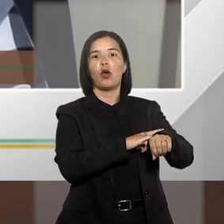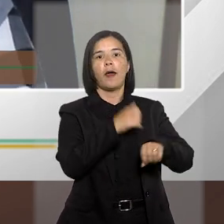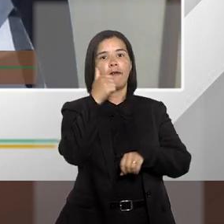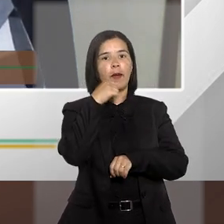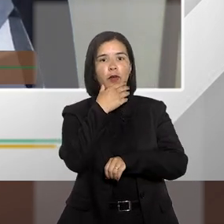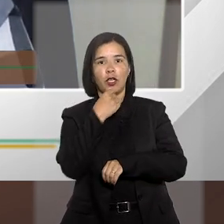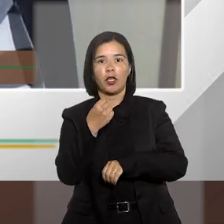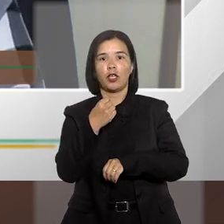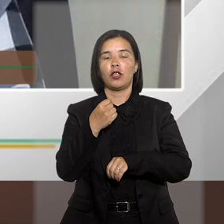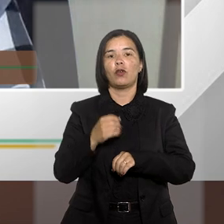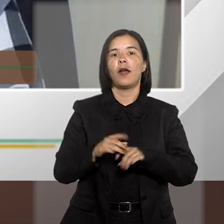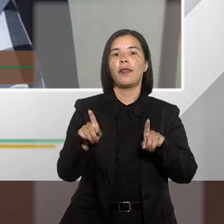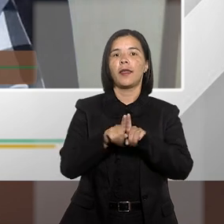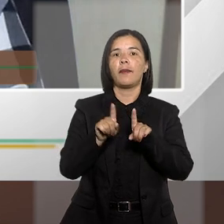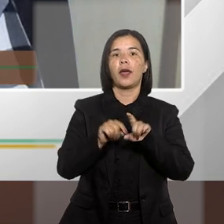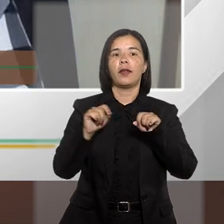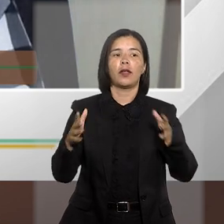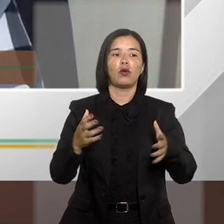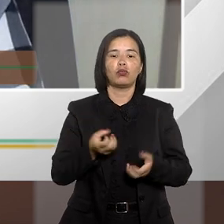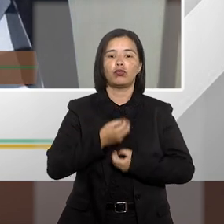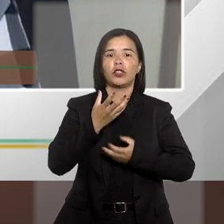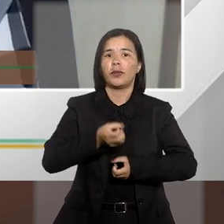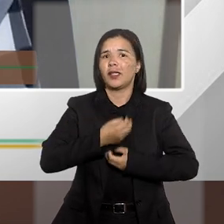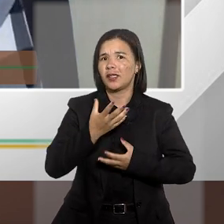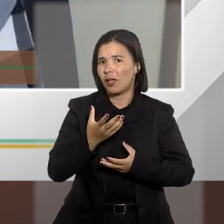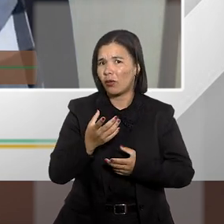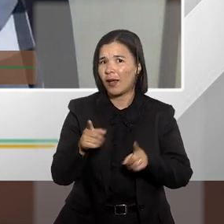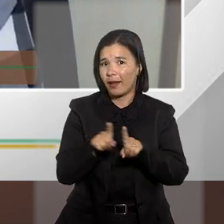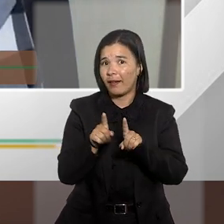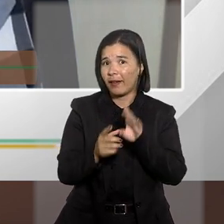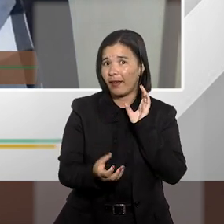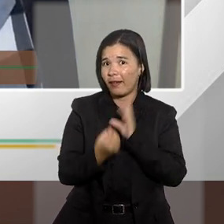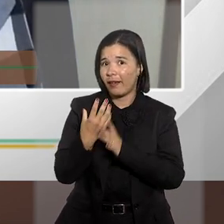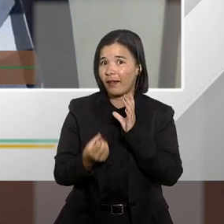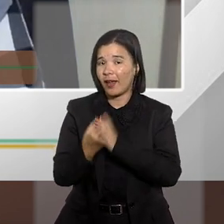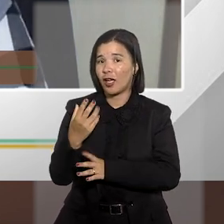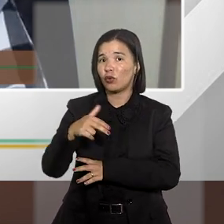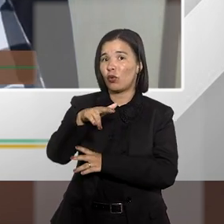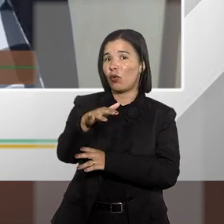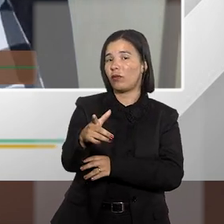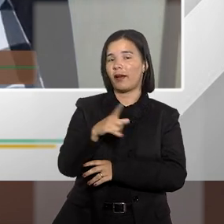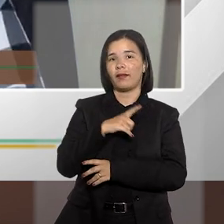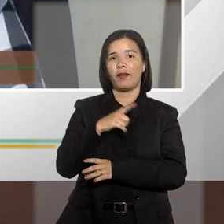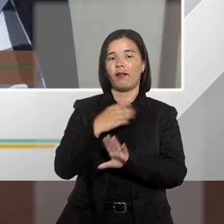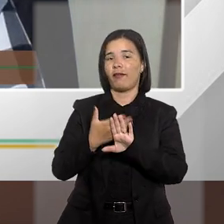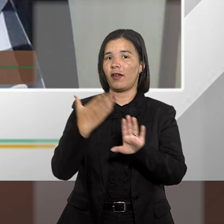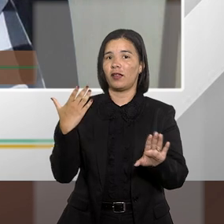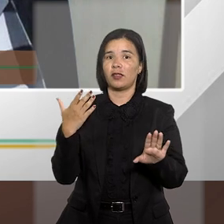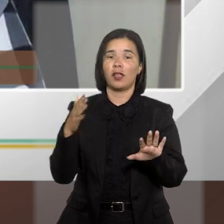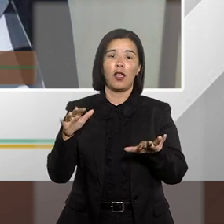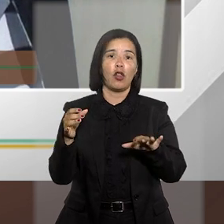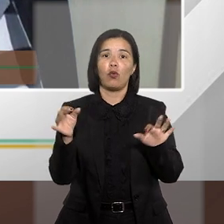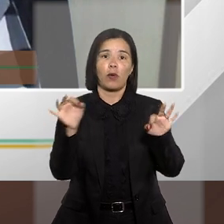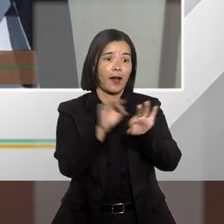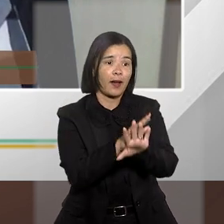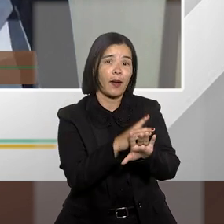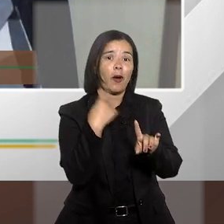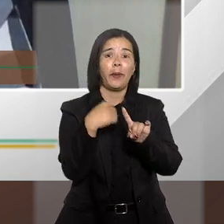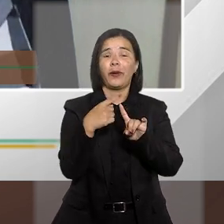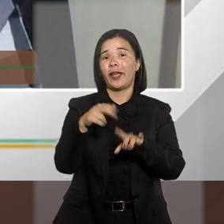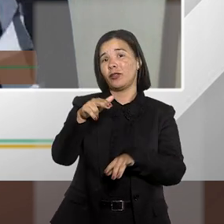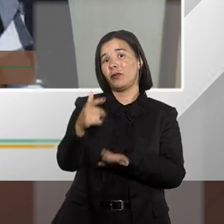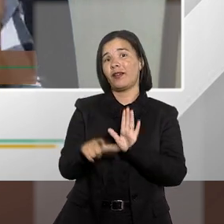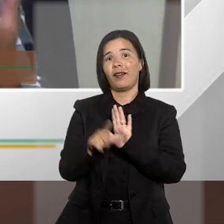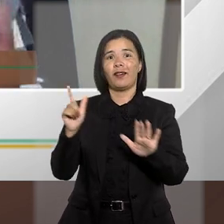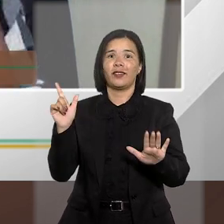Então, todas essas formas de expressão criada. O kit gay nunca existiu, por isso nunca foi extinto e nunca acabou. Mas ela foi